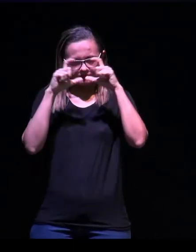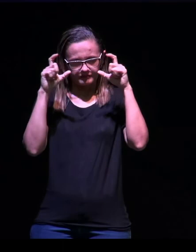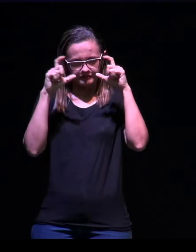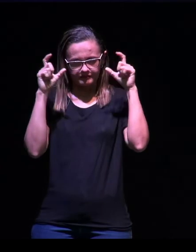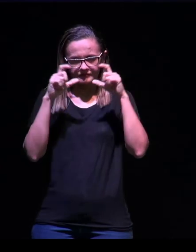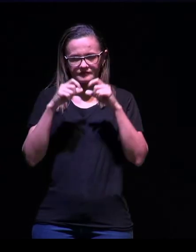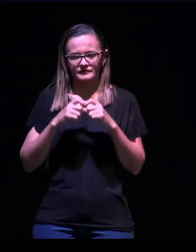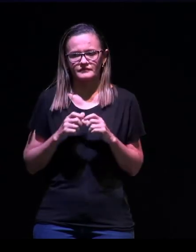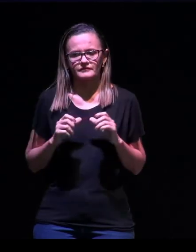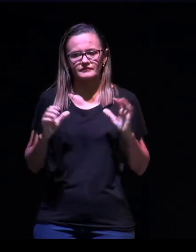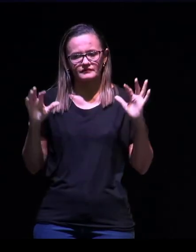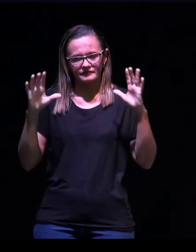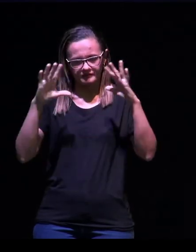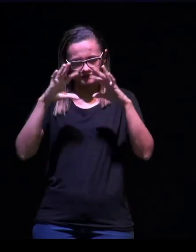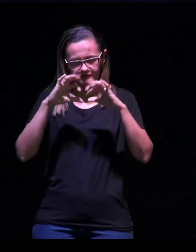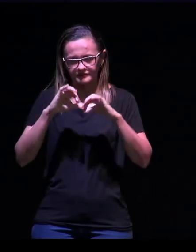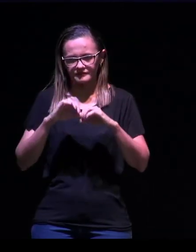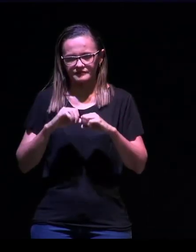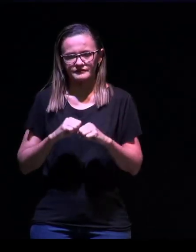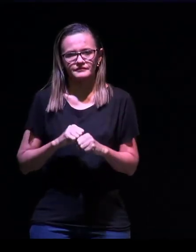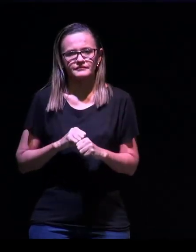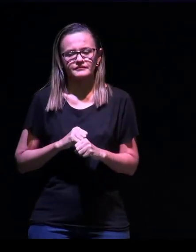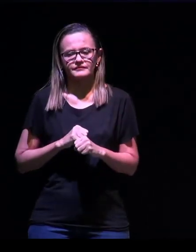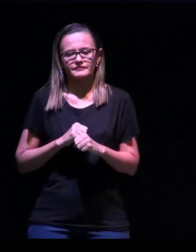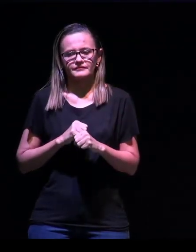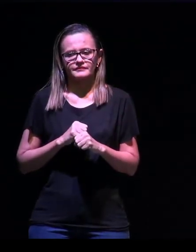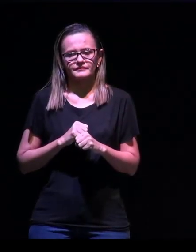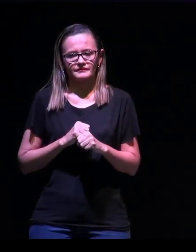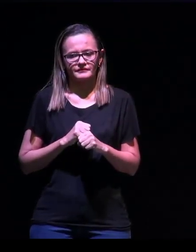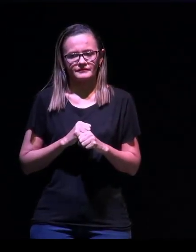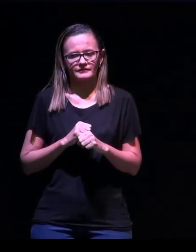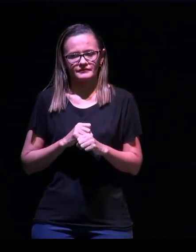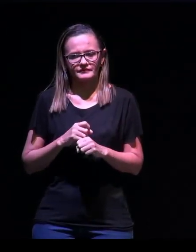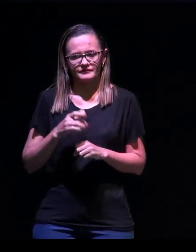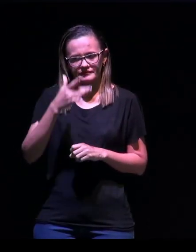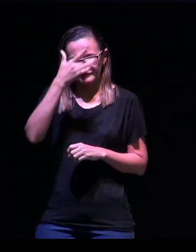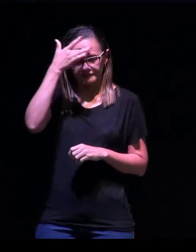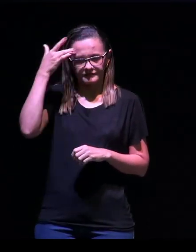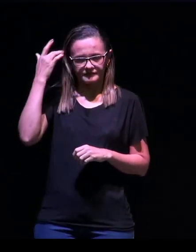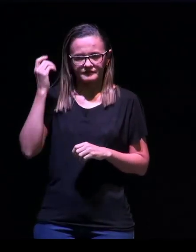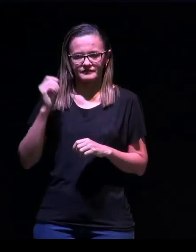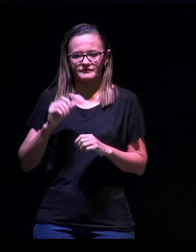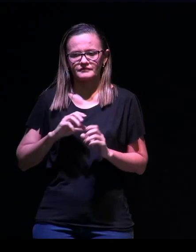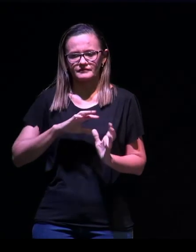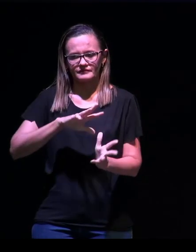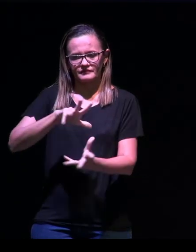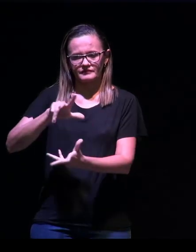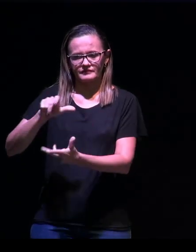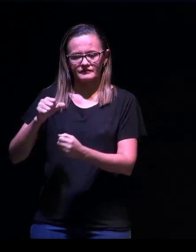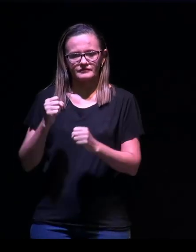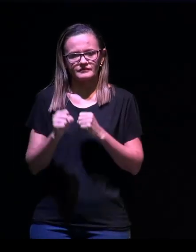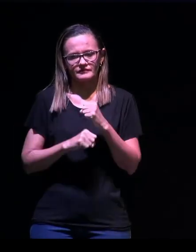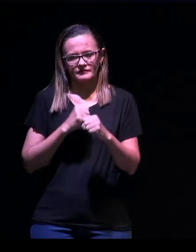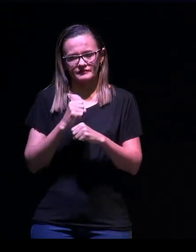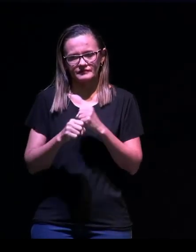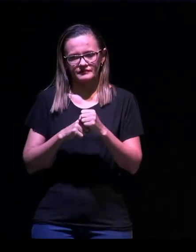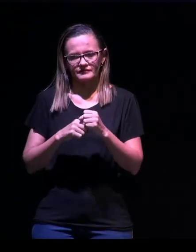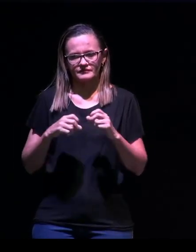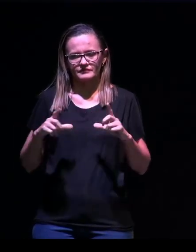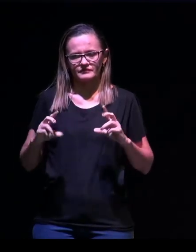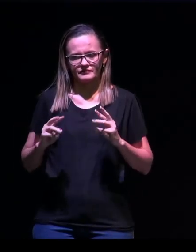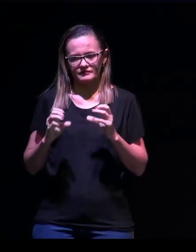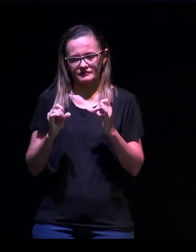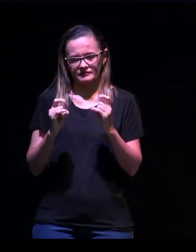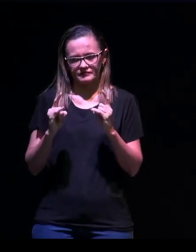um relógio também que as autoridades mundiais fizeram, dizendo, quando o mundo está em risco de uma explosão